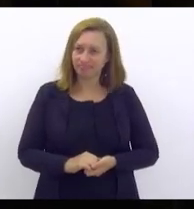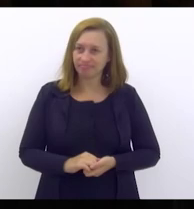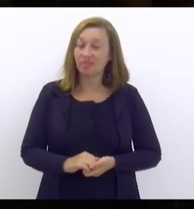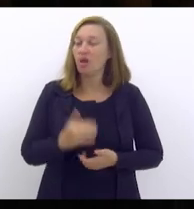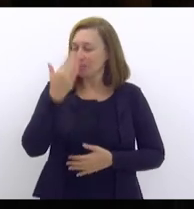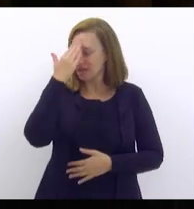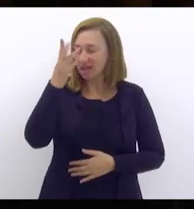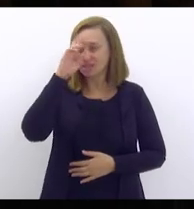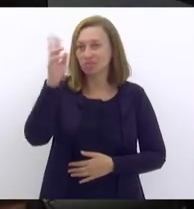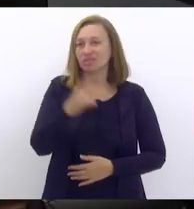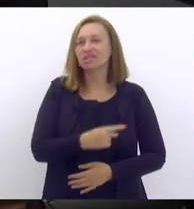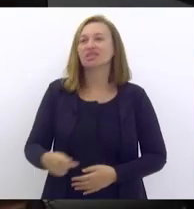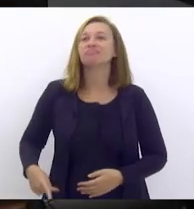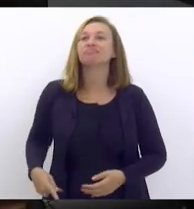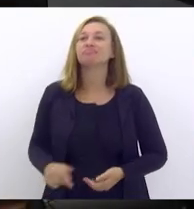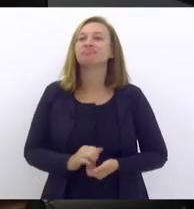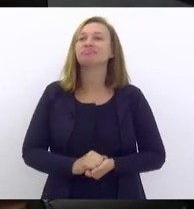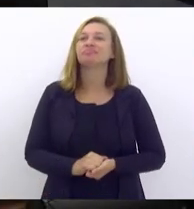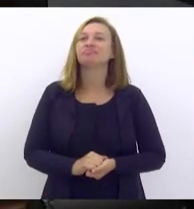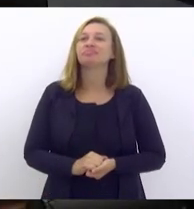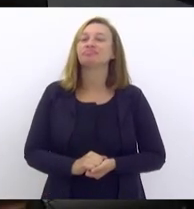Muito obrigado, senhor presidente.